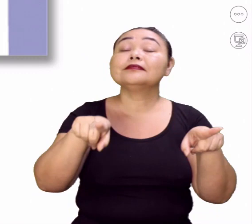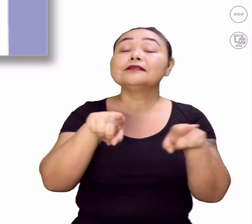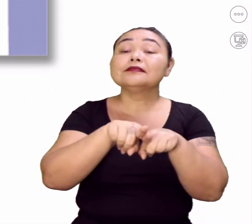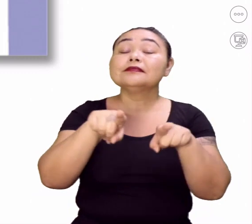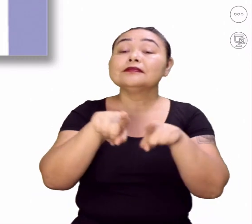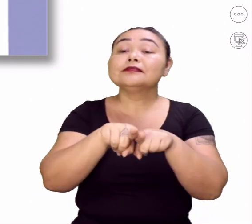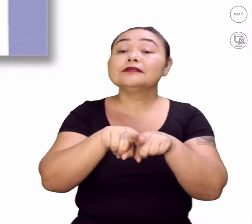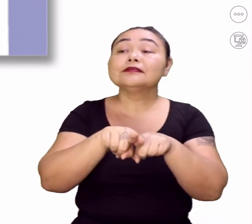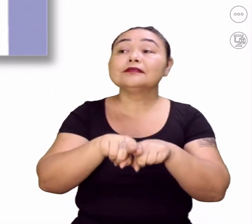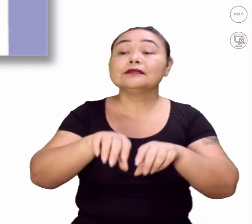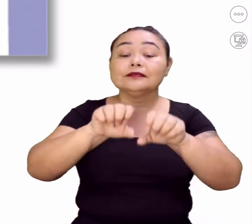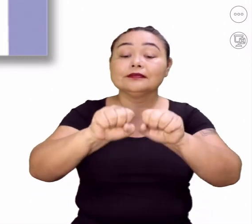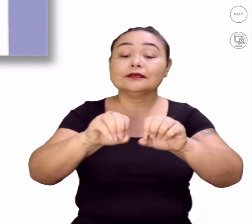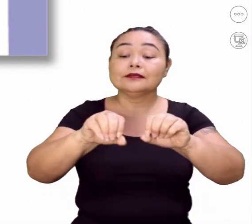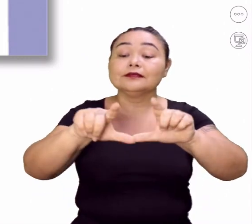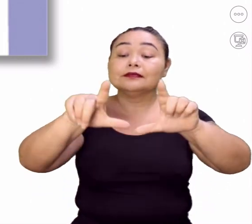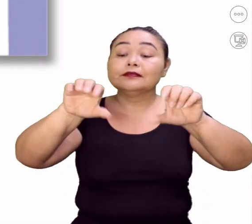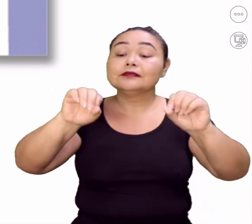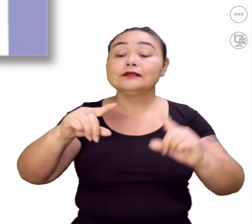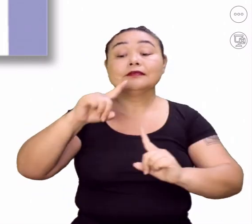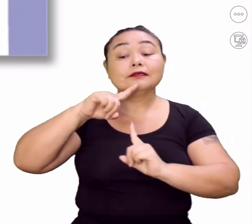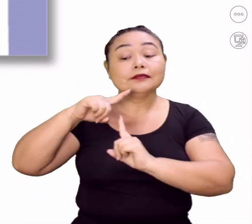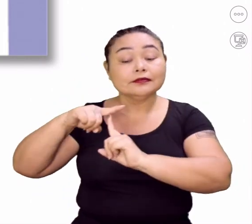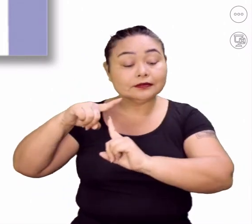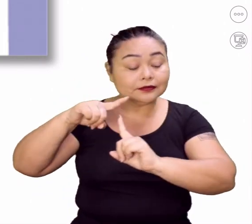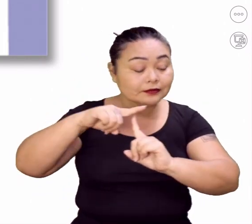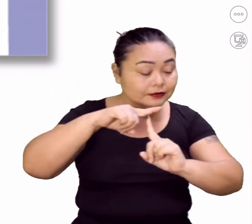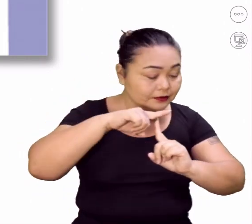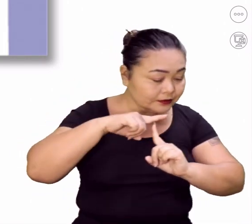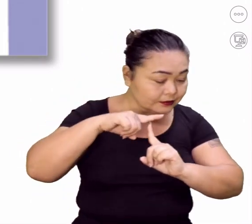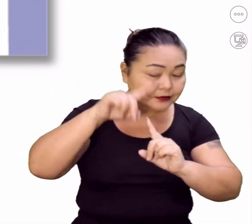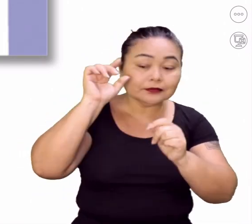a questão dos tipos de solos que